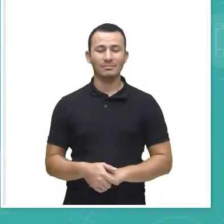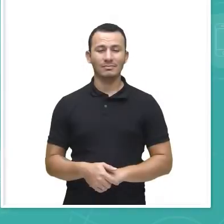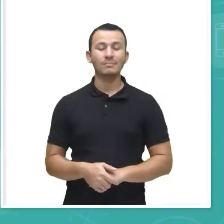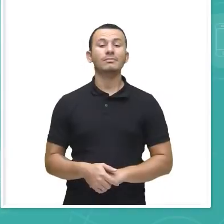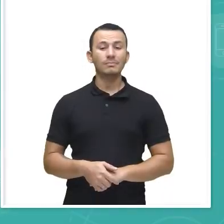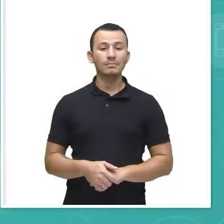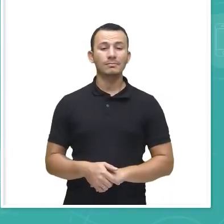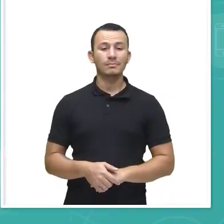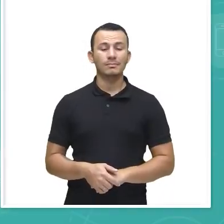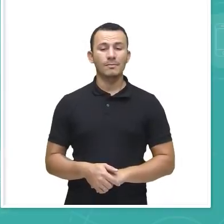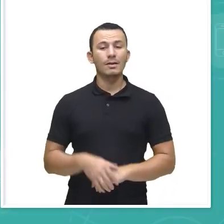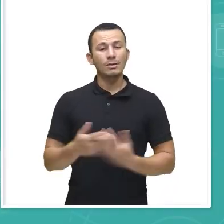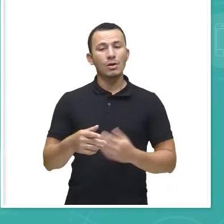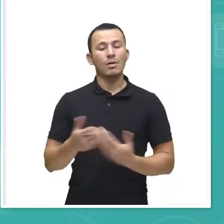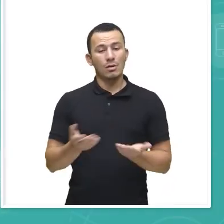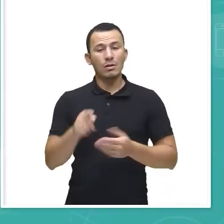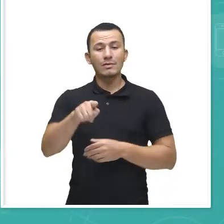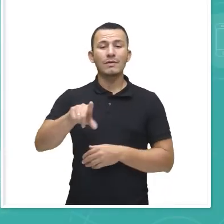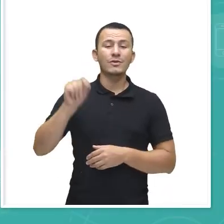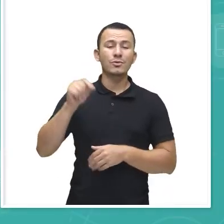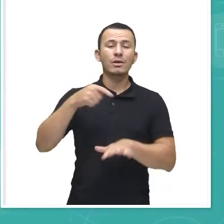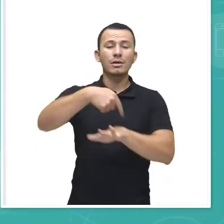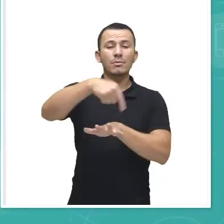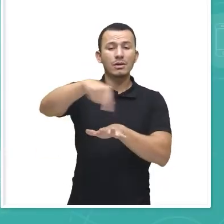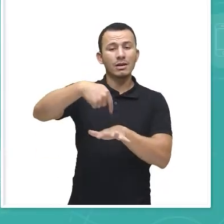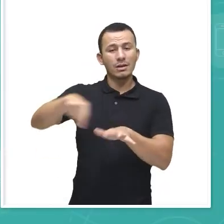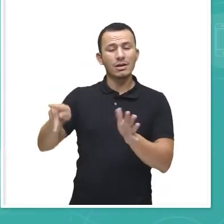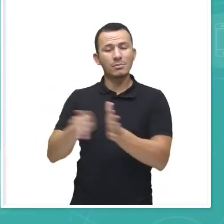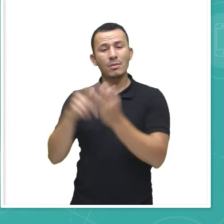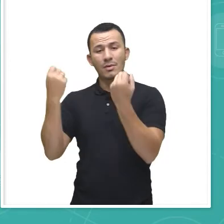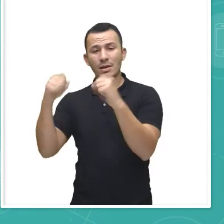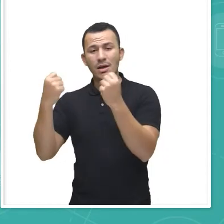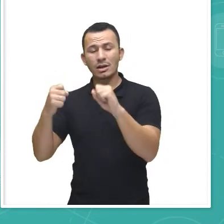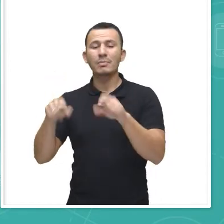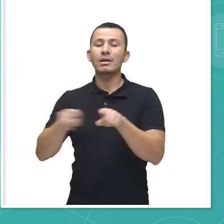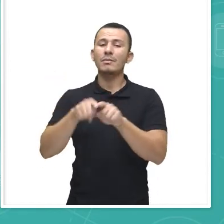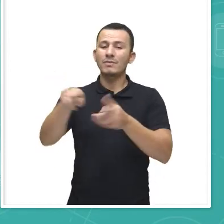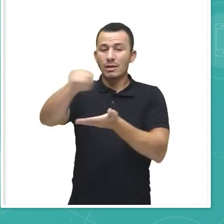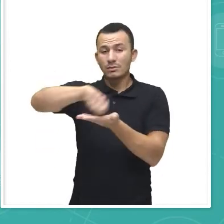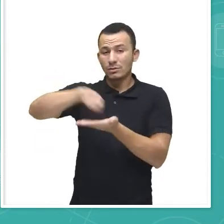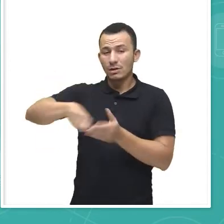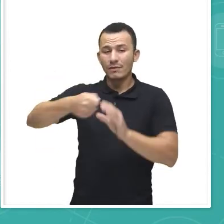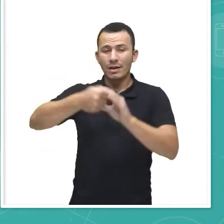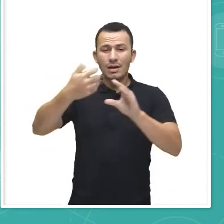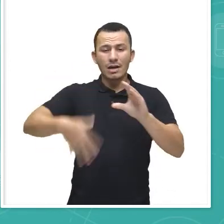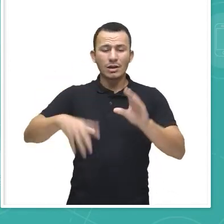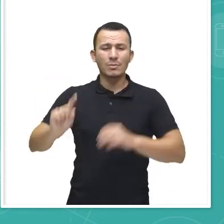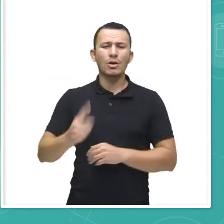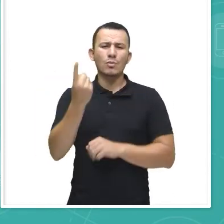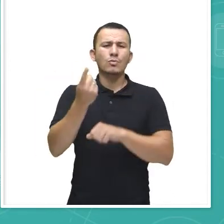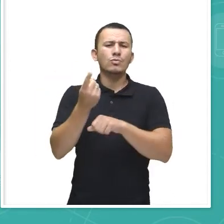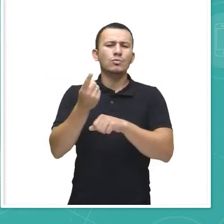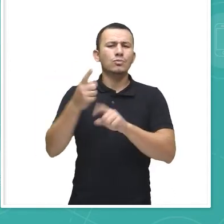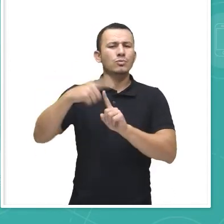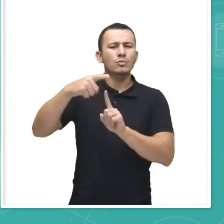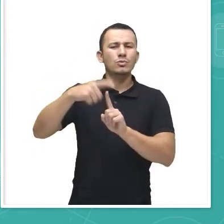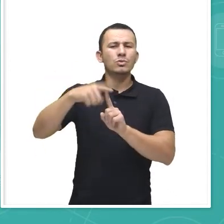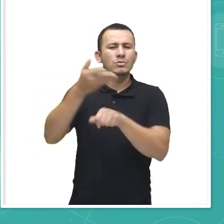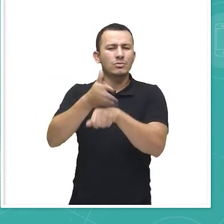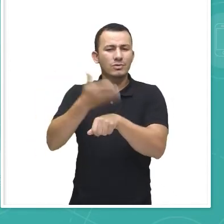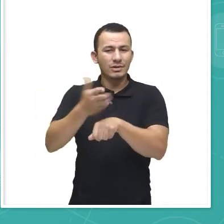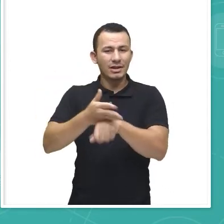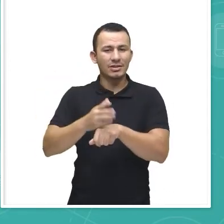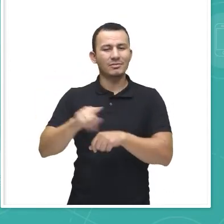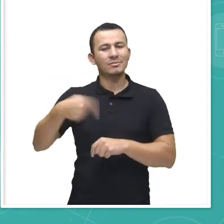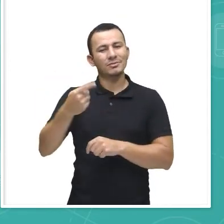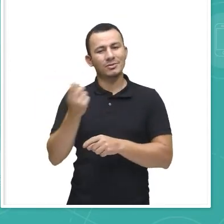Escolha uma das modalidades de ginástica de academia e descreva suas características, citando no mínimo um tipo de exercício. Até daqui